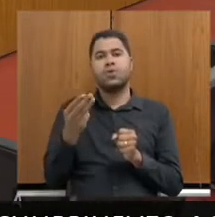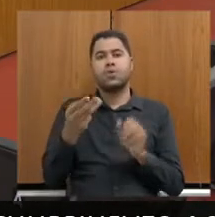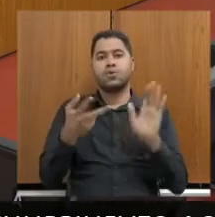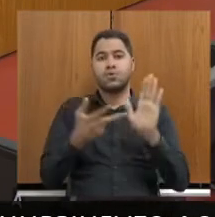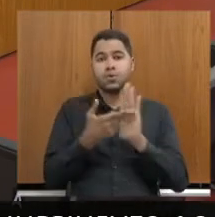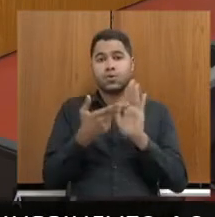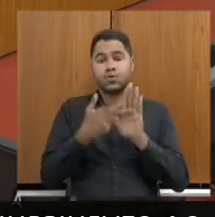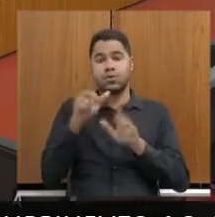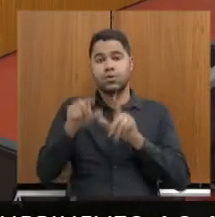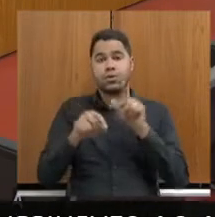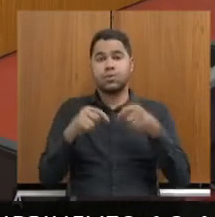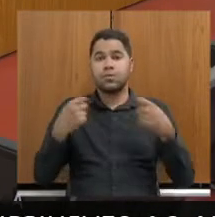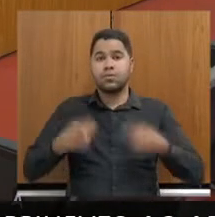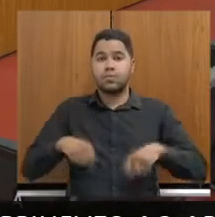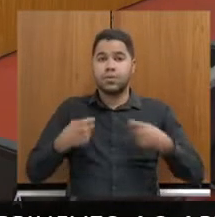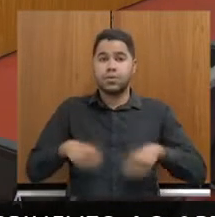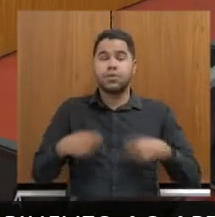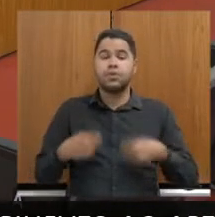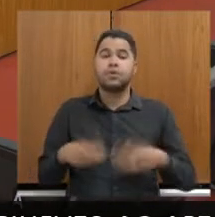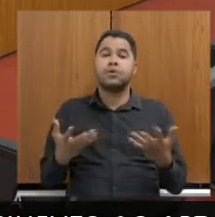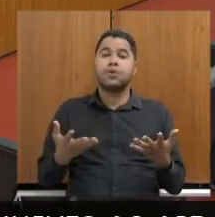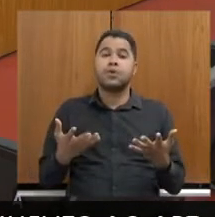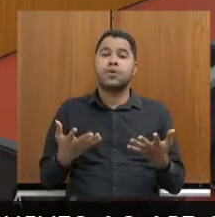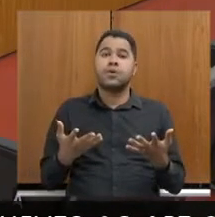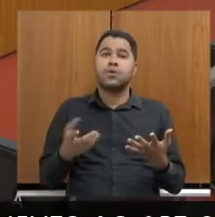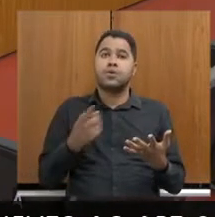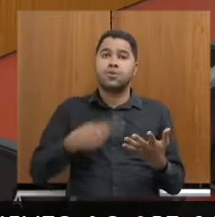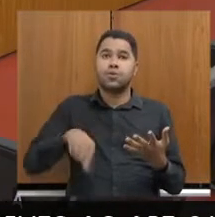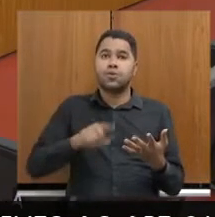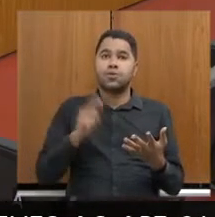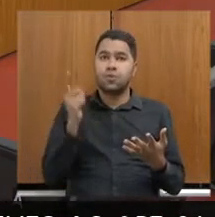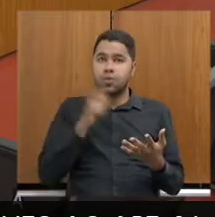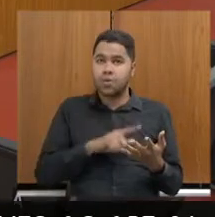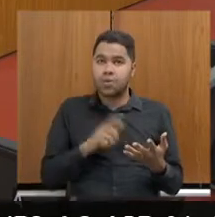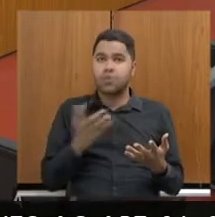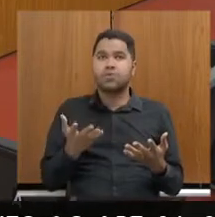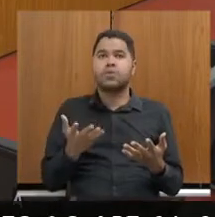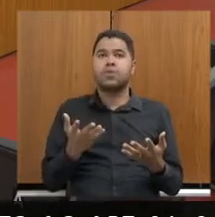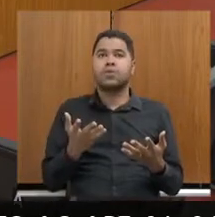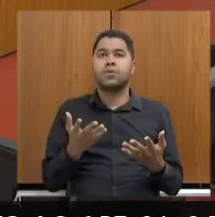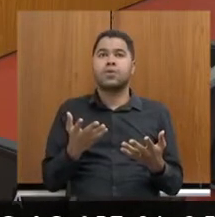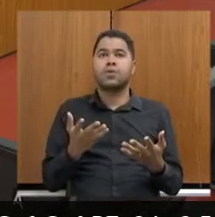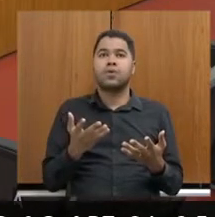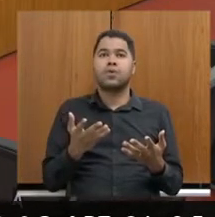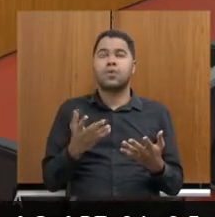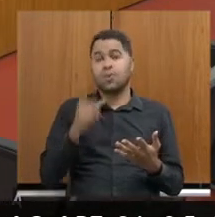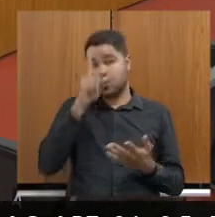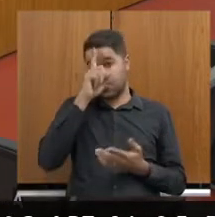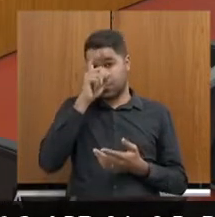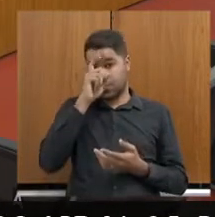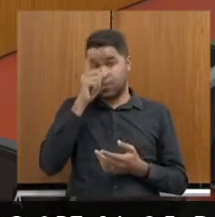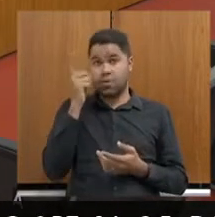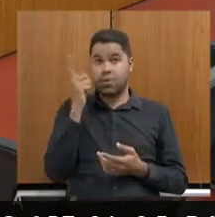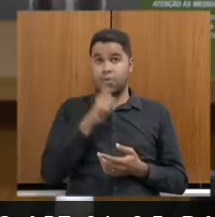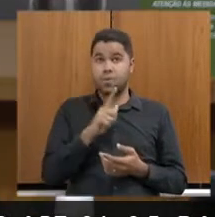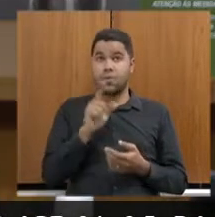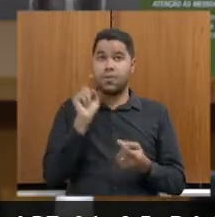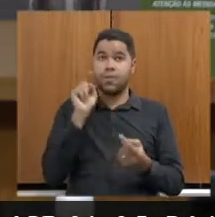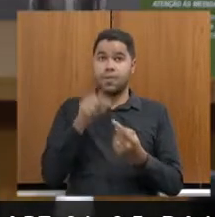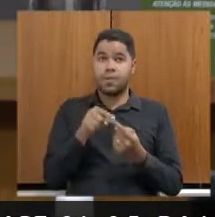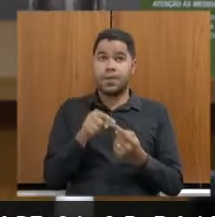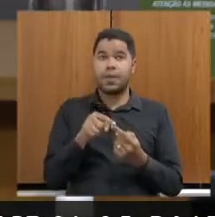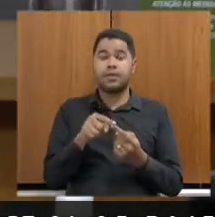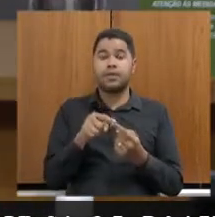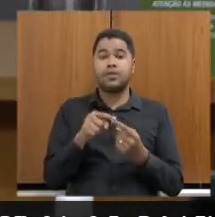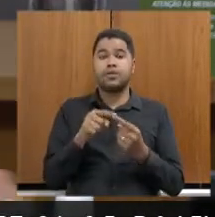EA gente precisa dos Municípios pequenos para que a gente consiga dos hospitais menores consiga bater nossa meta de zerar